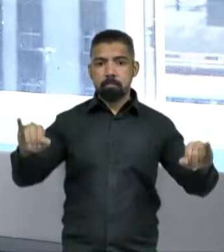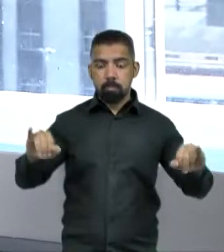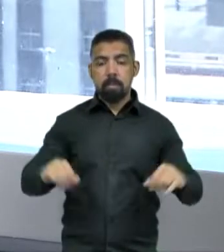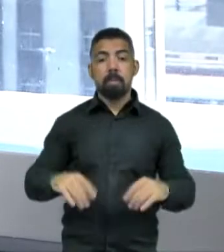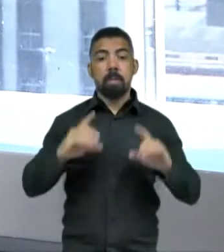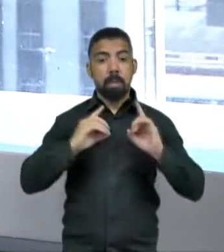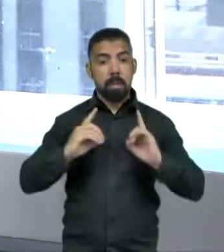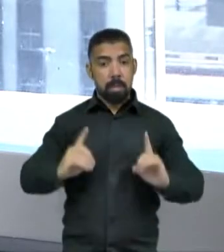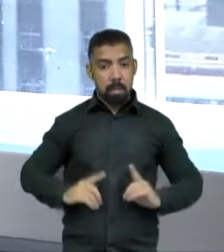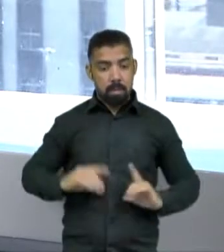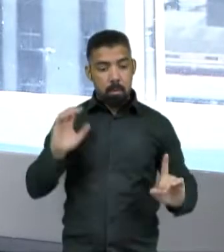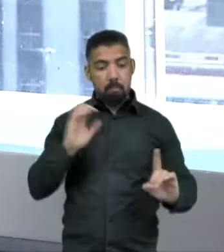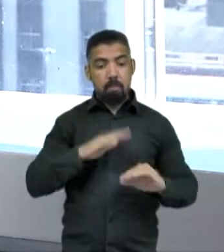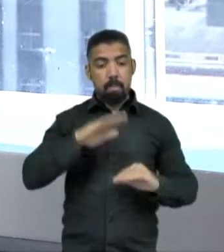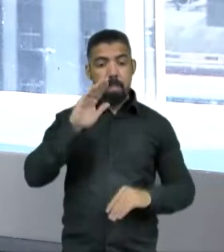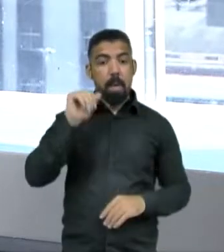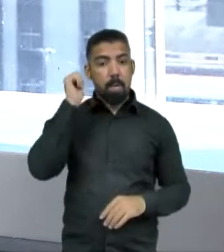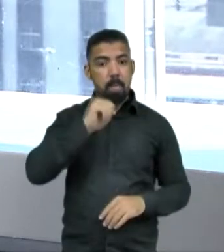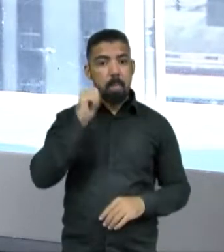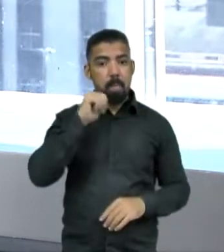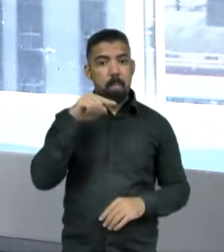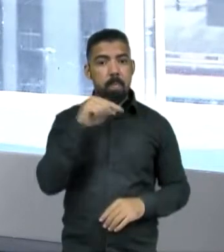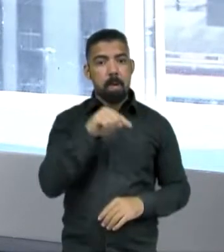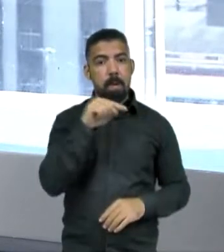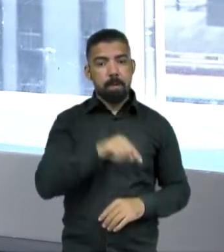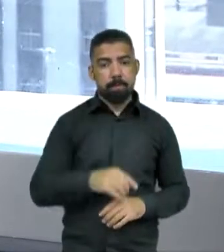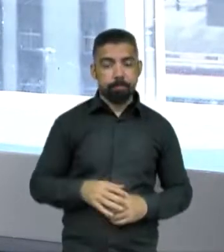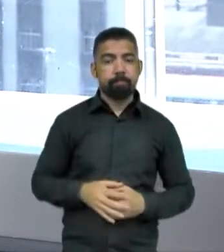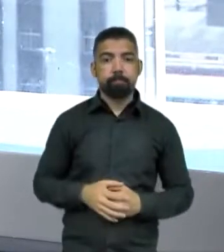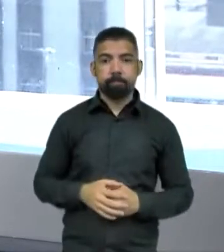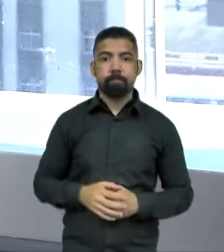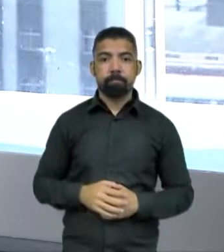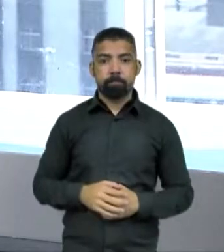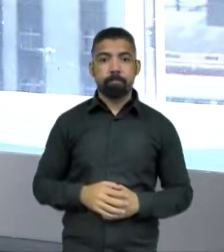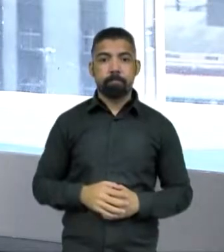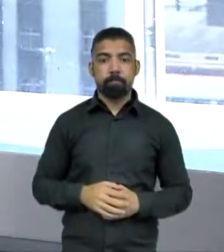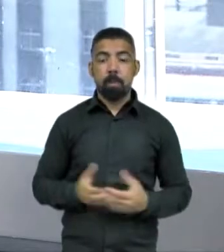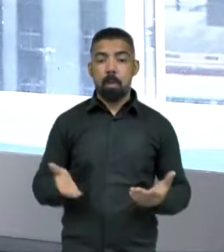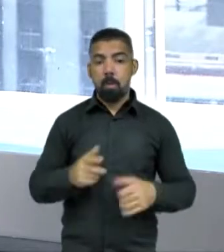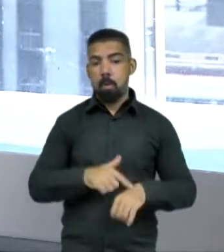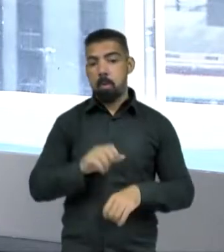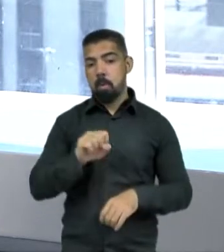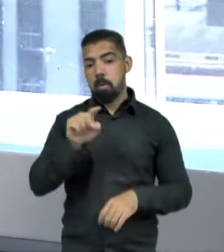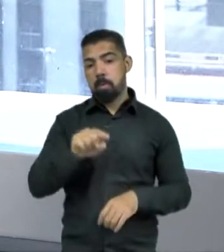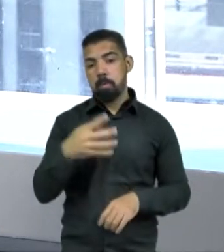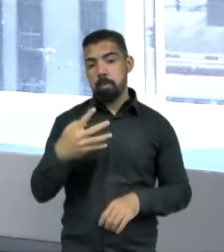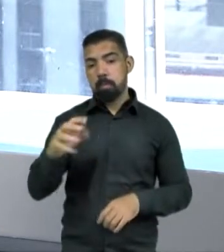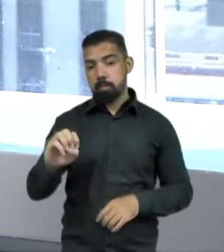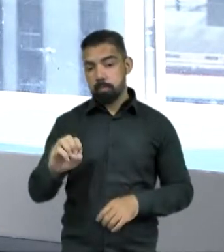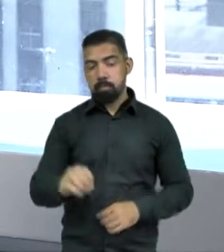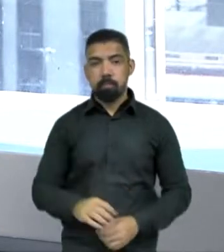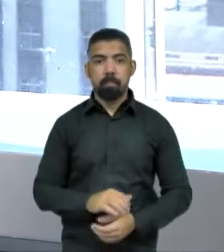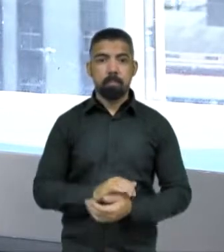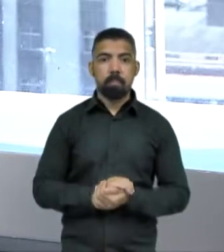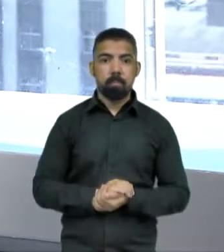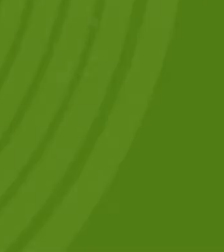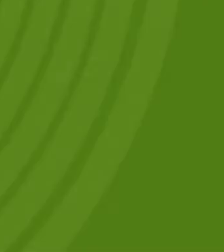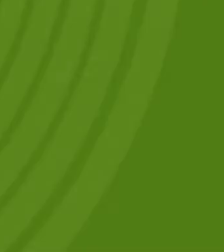depressão está atingindo mais as mulheres. Agora são 8h40, a gente volta já.